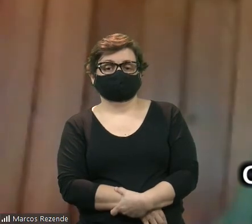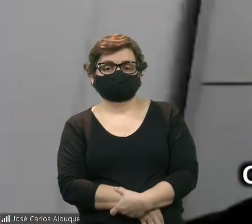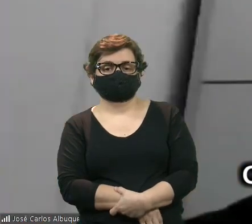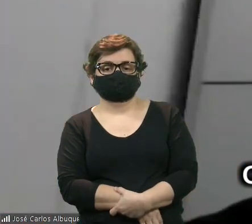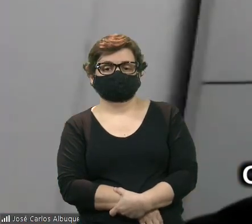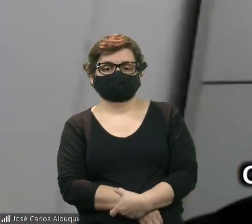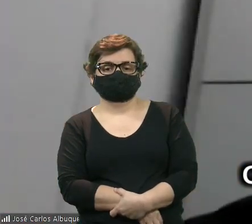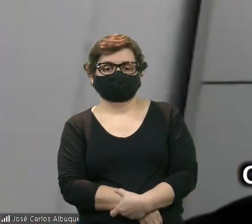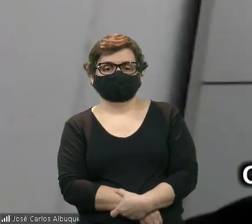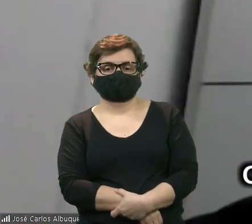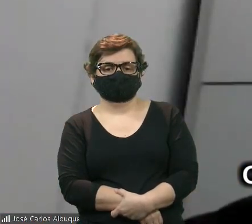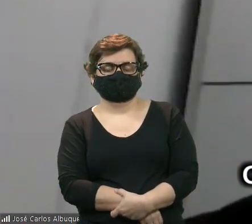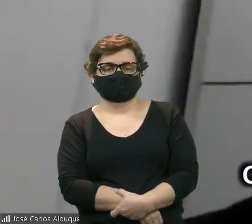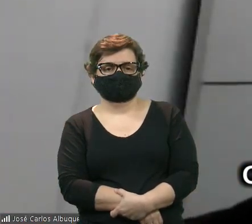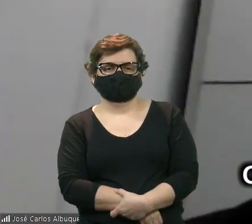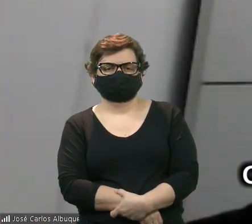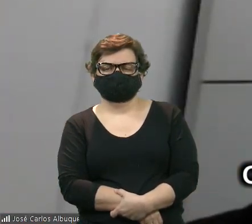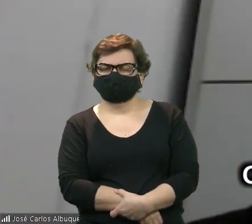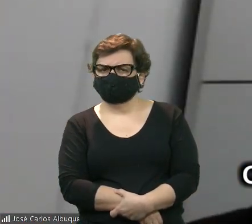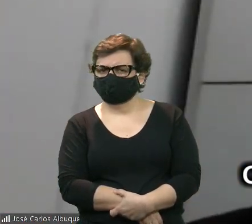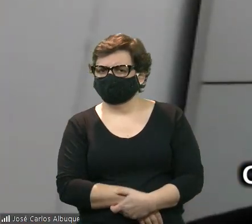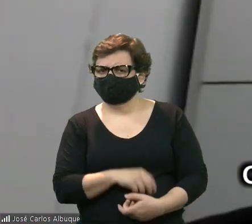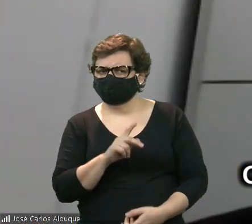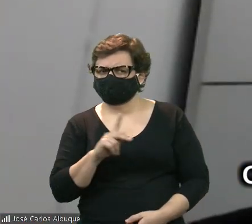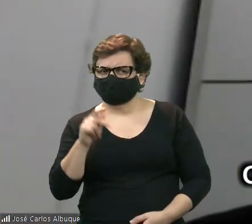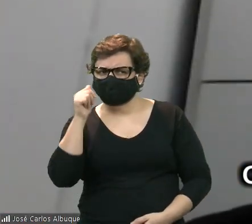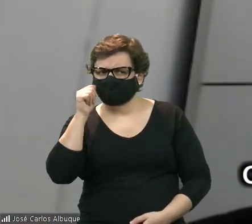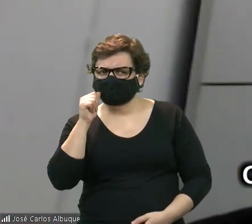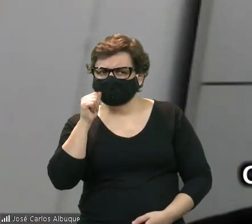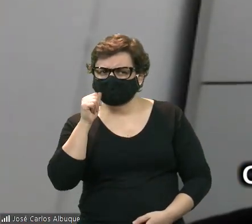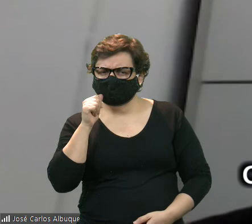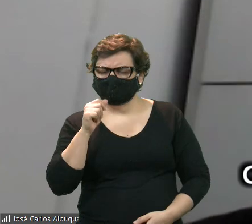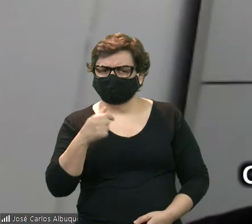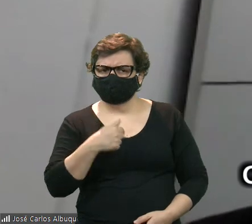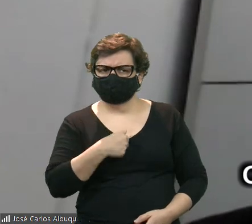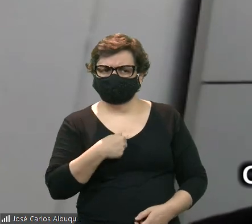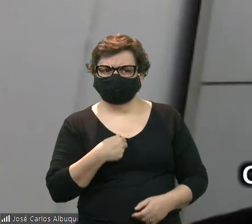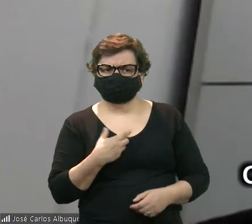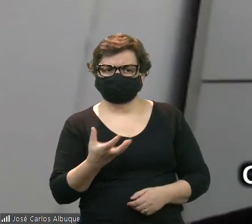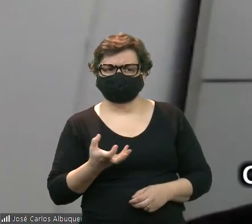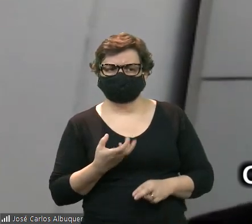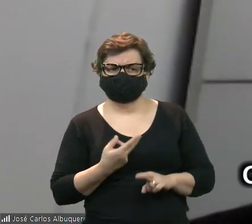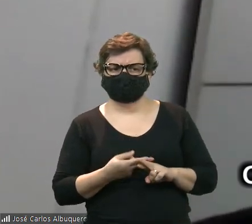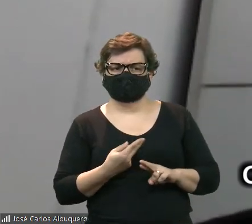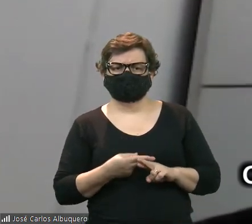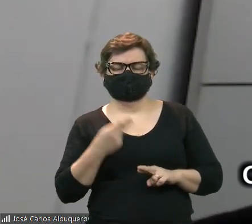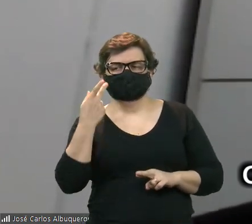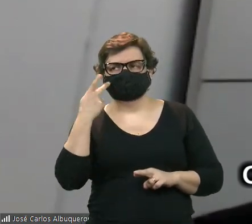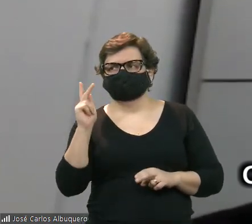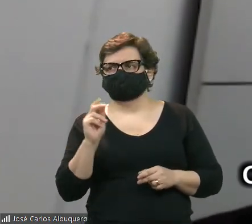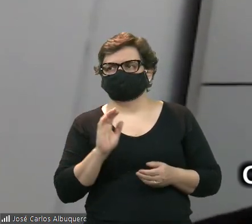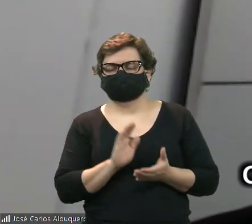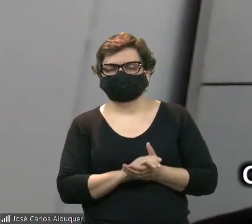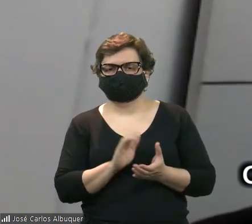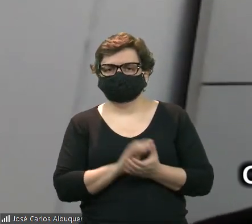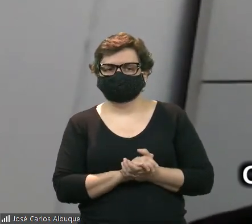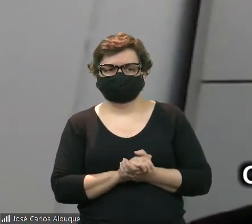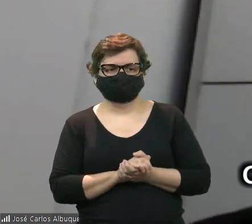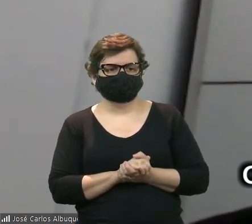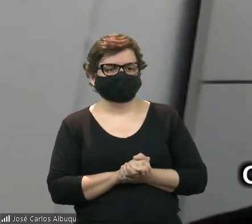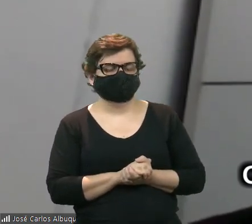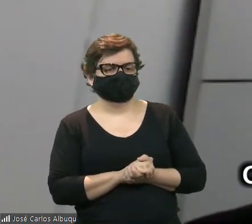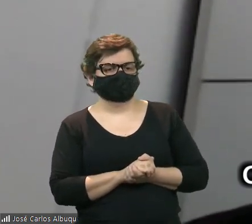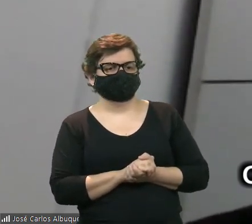Isso aí, a companheira vereadora, a professora Daniela. Mas eu queria utilizar esses 3 minutos para parabenizar